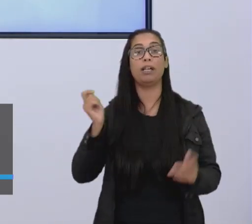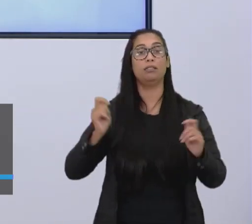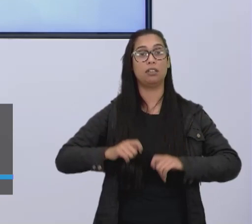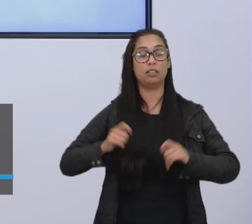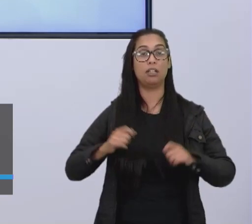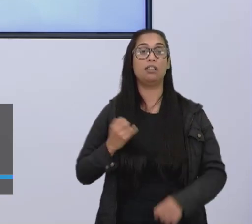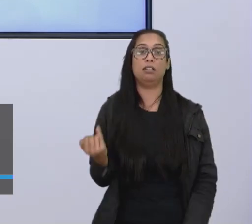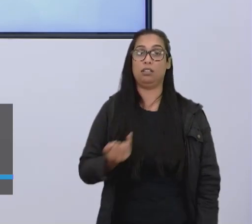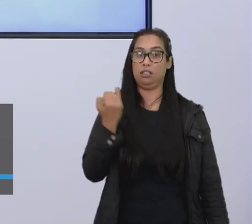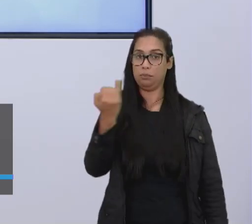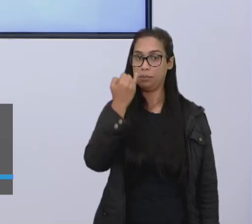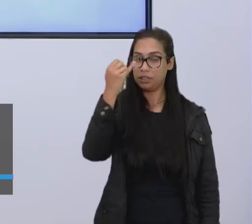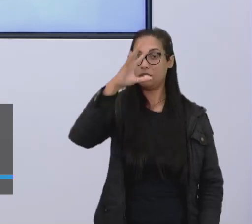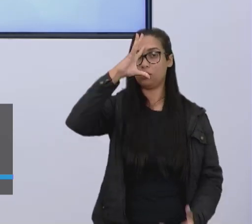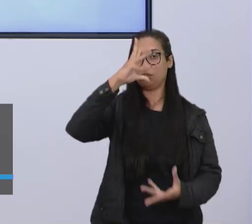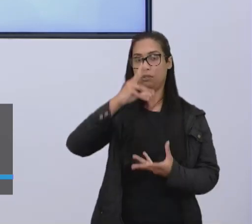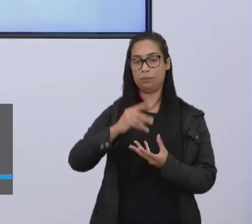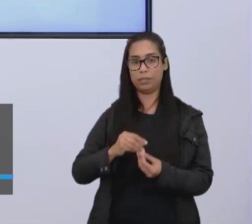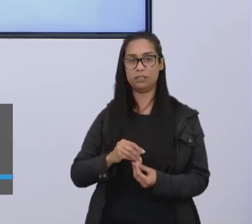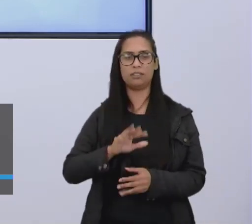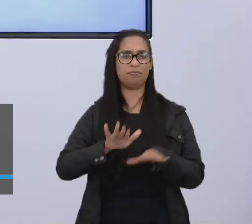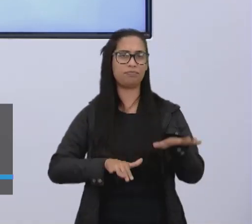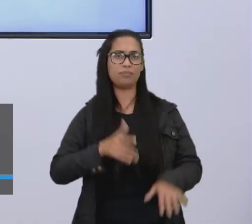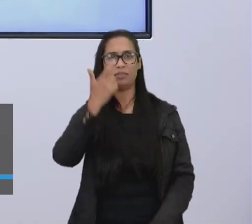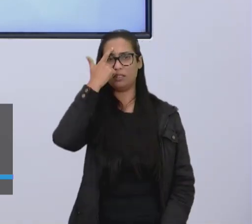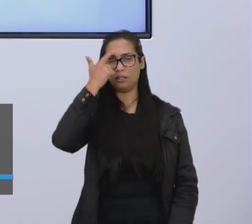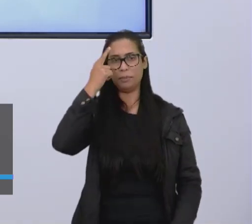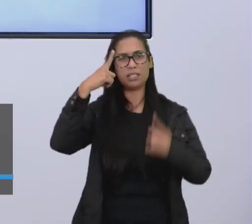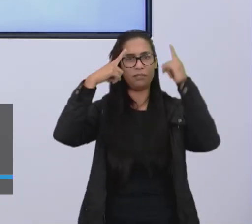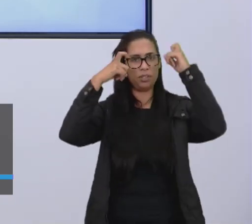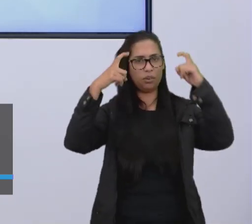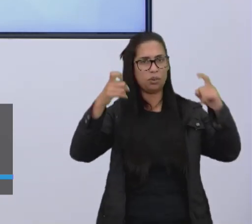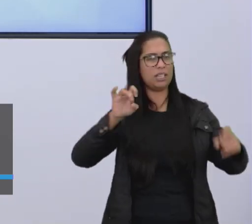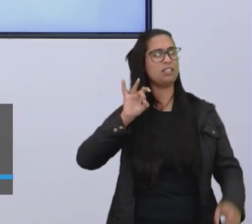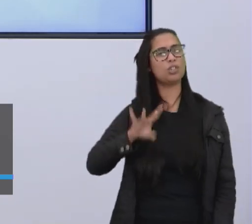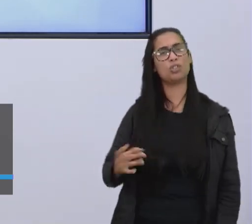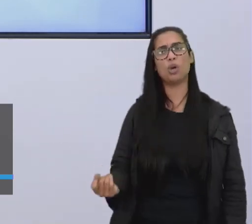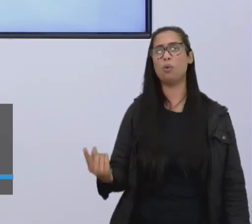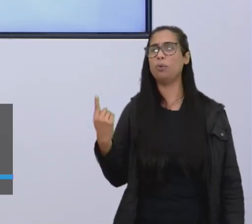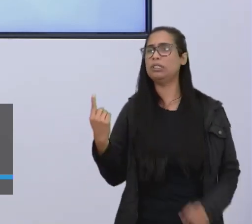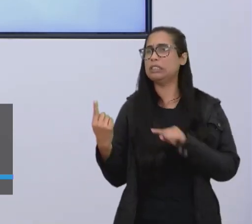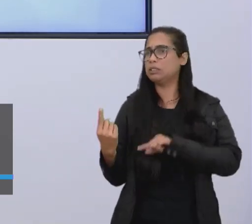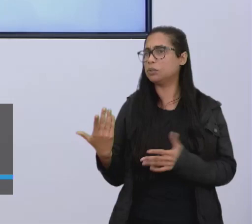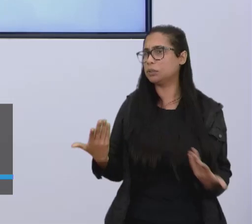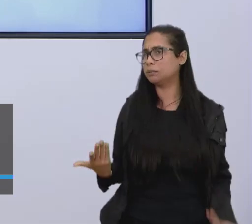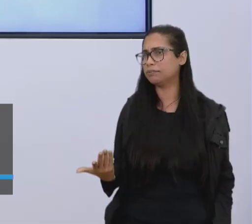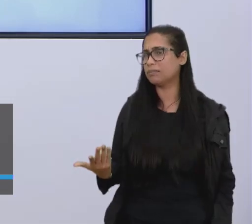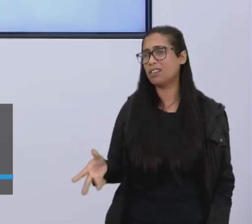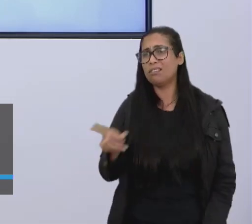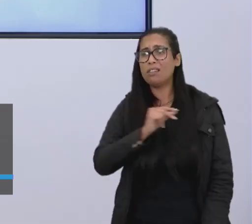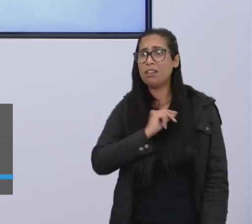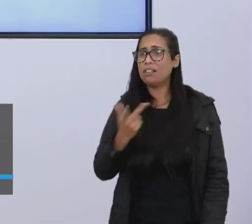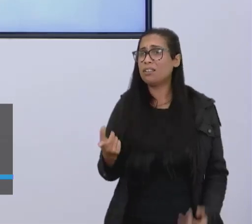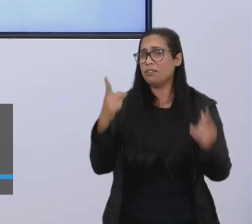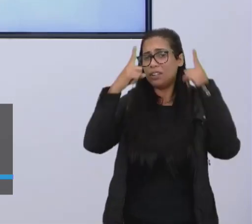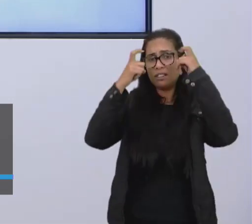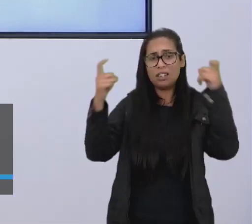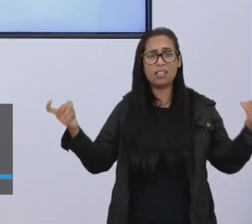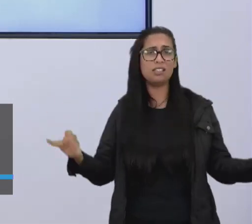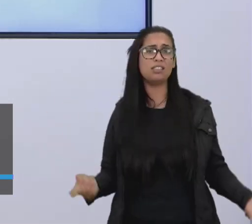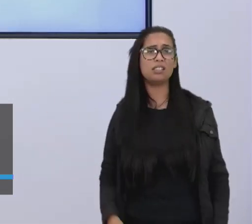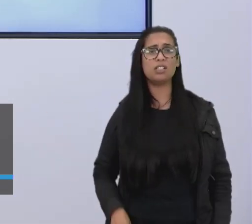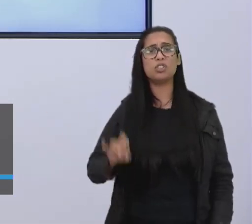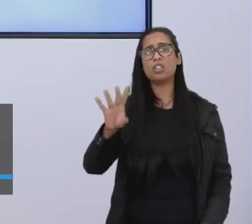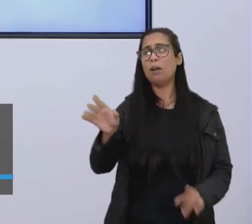também é importante a gente ter em mente, tá? Porque às vezes a gente trata da violência como se ela fosse um negócio assim, tipo, ai, gente, se resolve, é só fazer isso